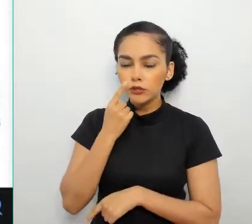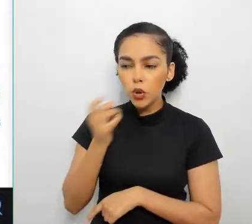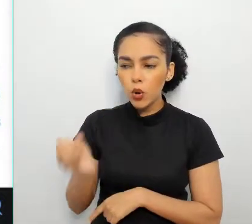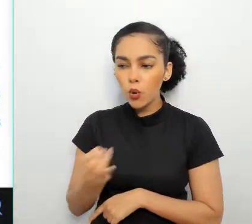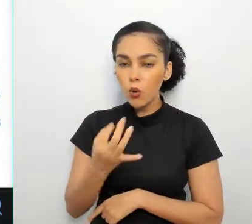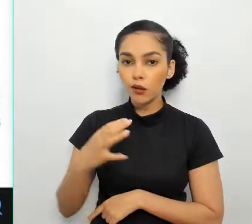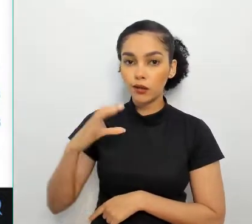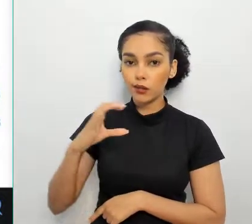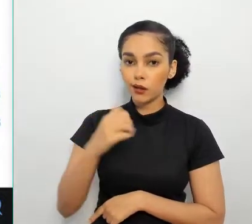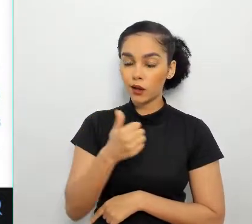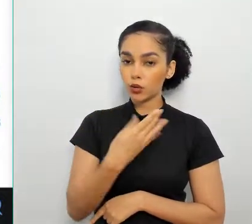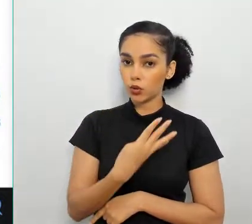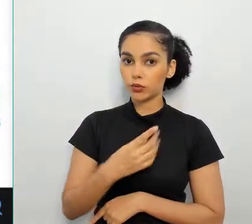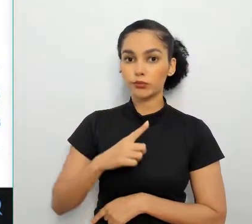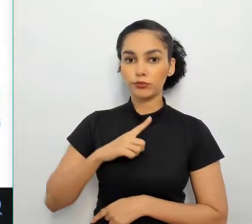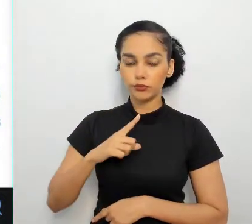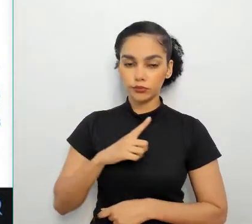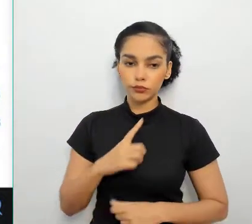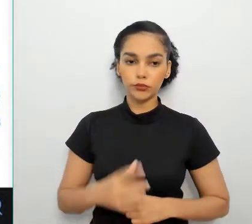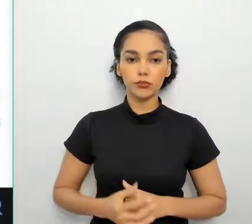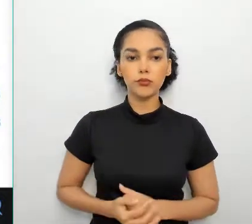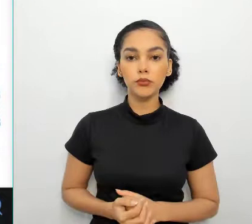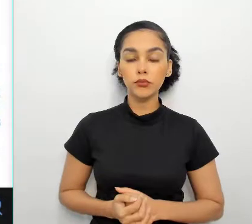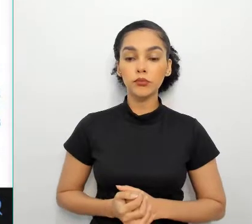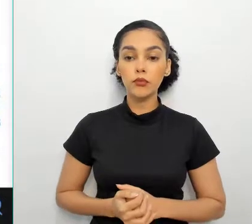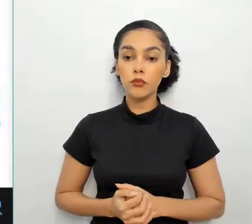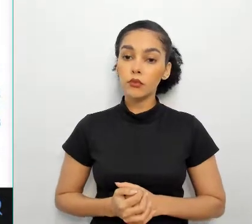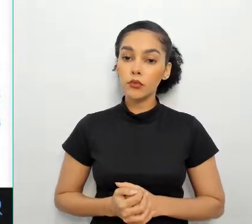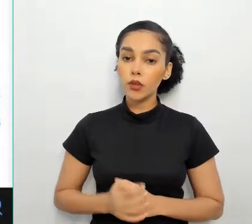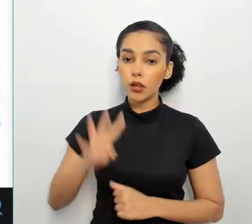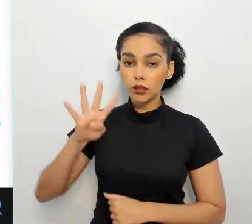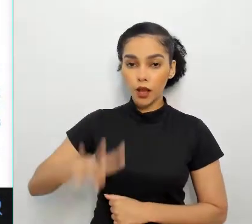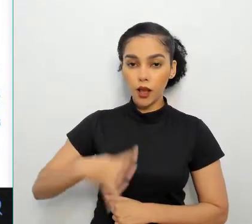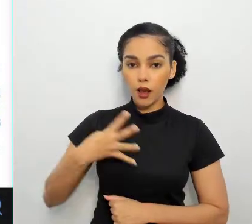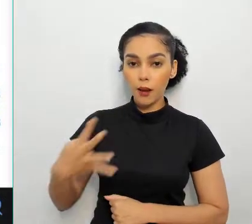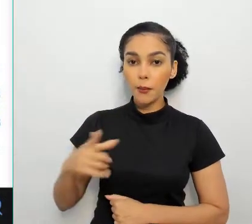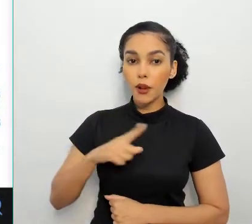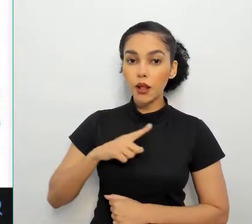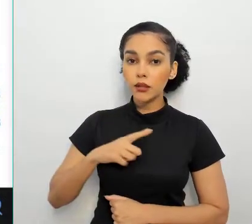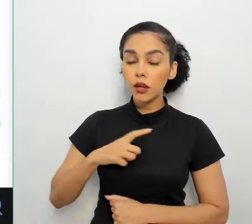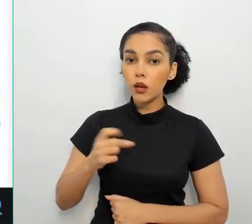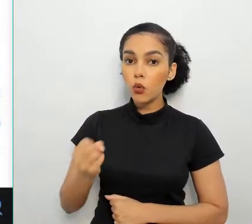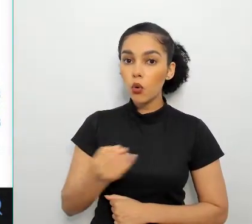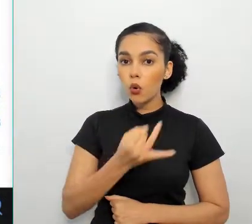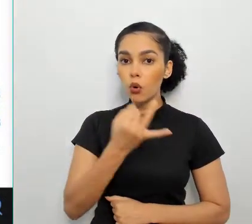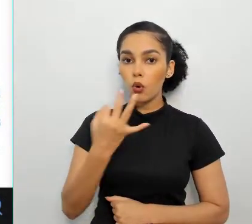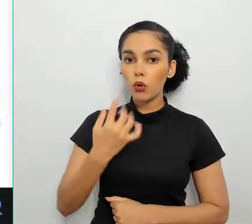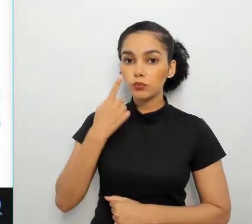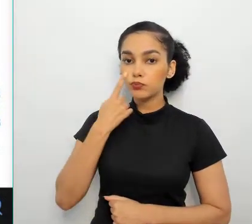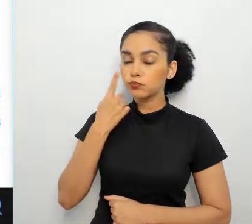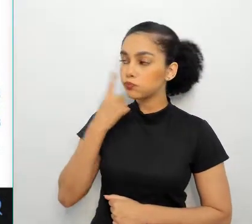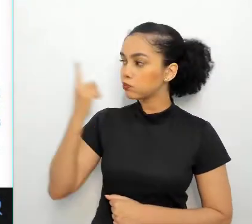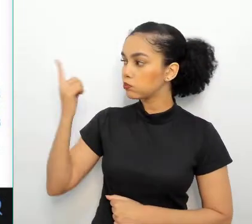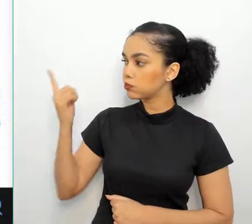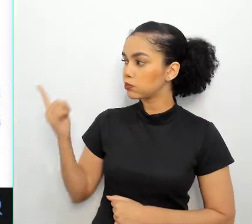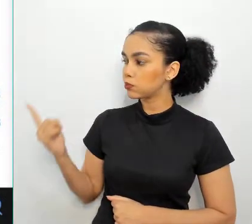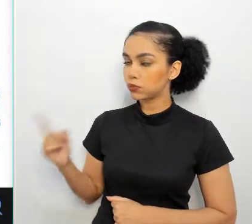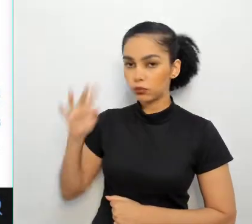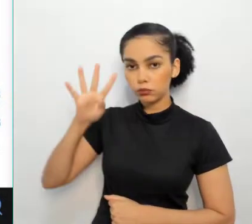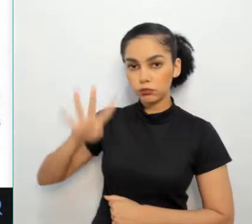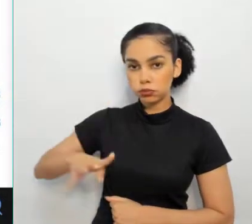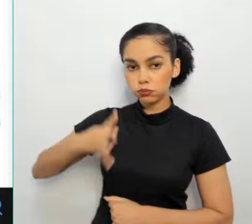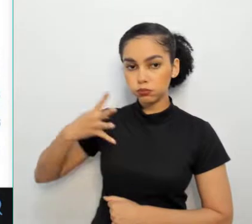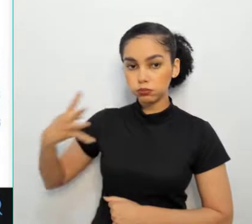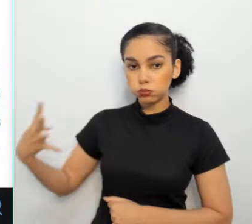carbono 14 nele existente. Na tabela temos esses valores juntamente com a quantidade de carbono 14